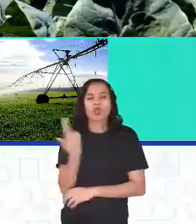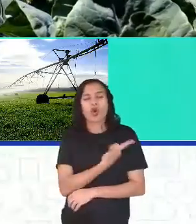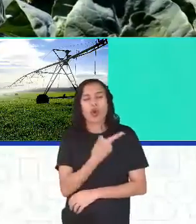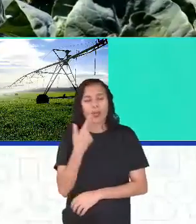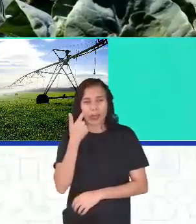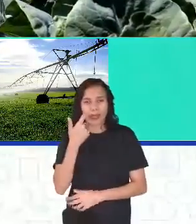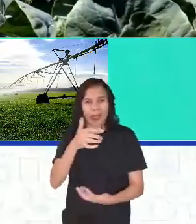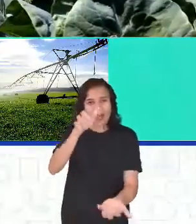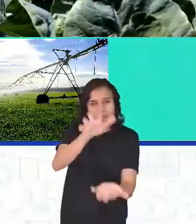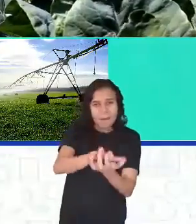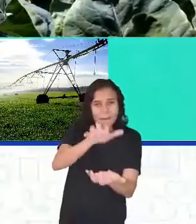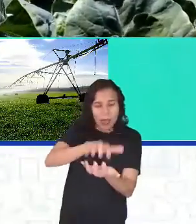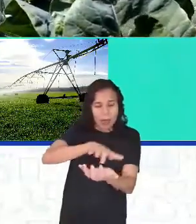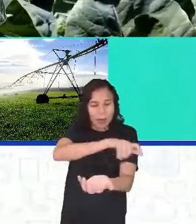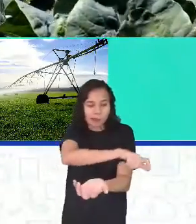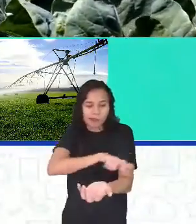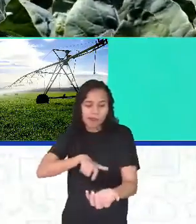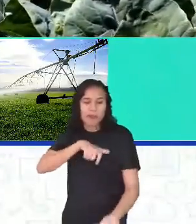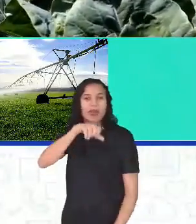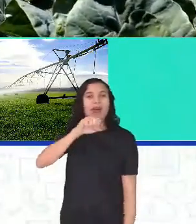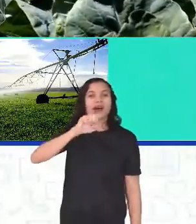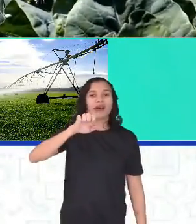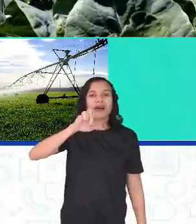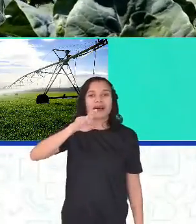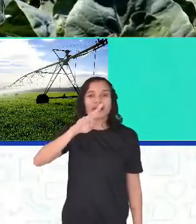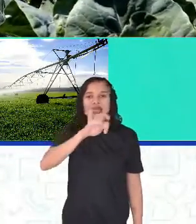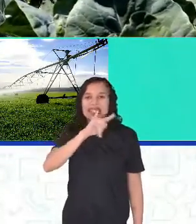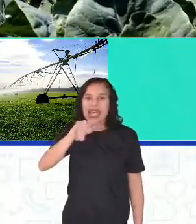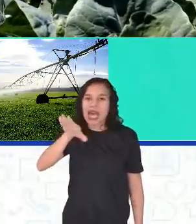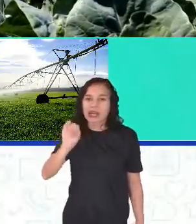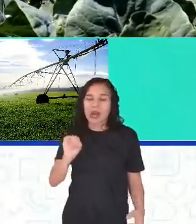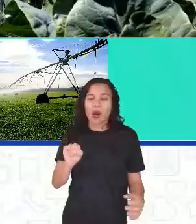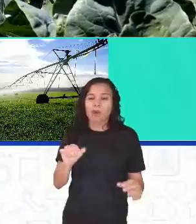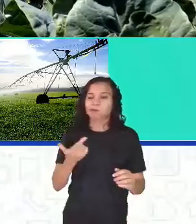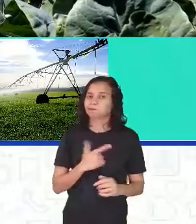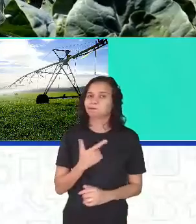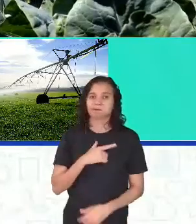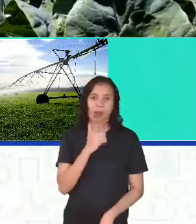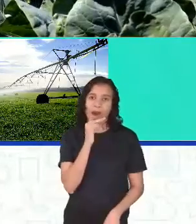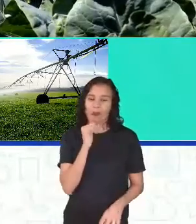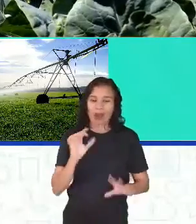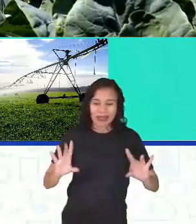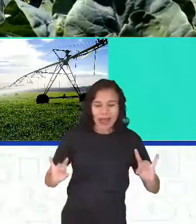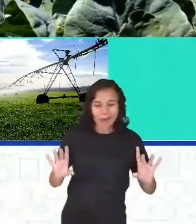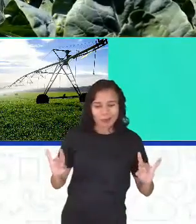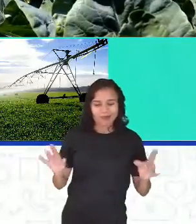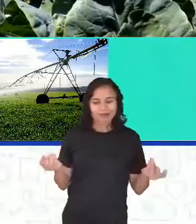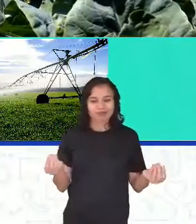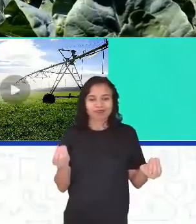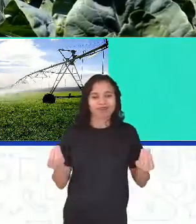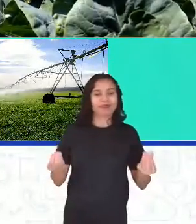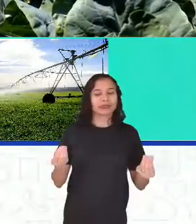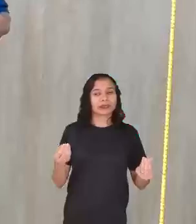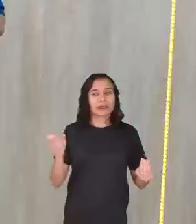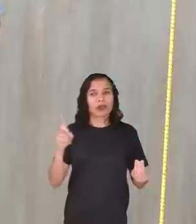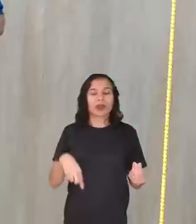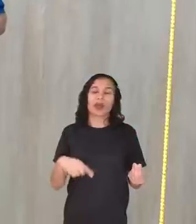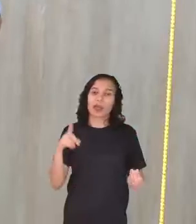sertão, o sertão nordestino como um todo, é bastante seco. Então, lá existem áreas que são impossíveis, às vezes, até